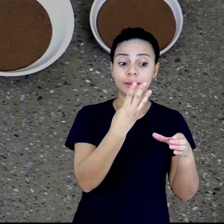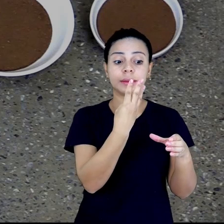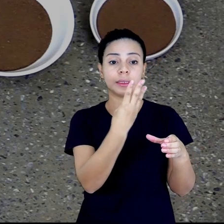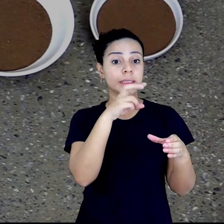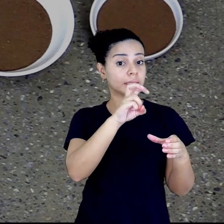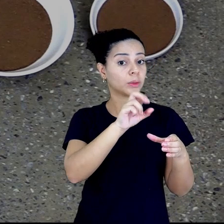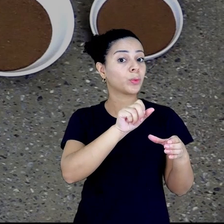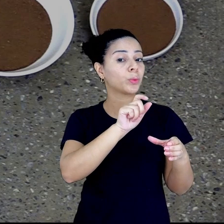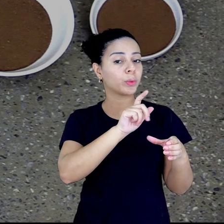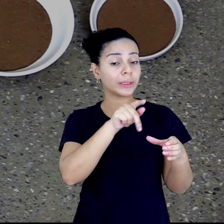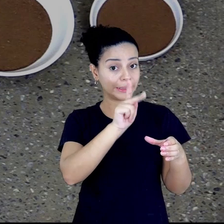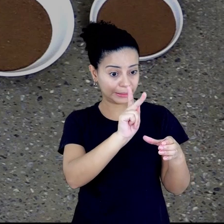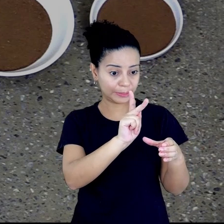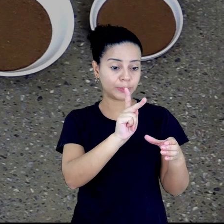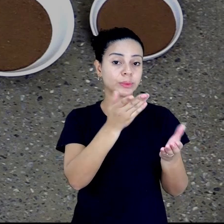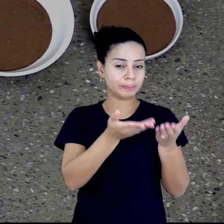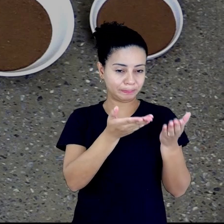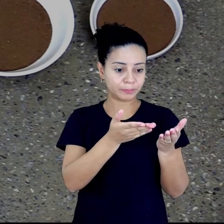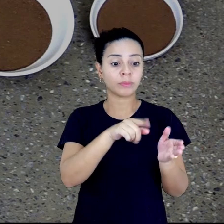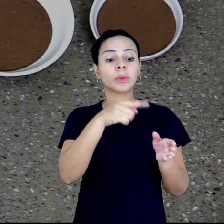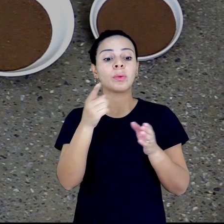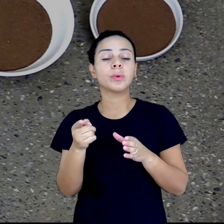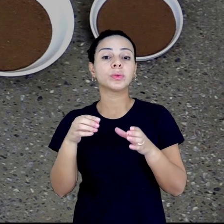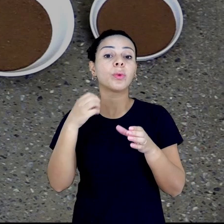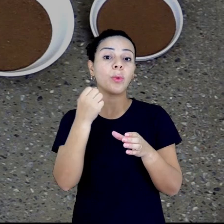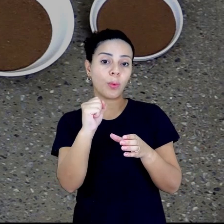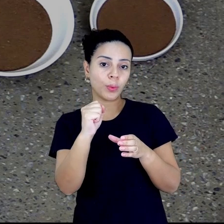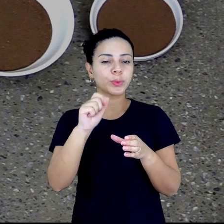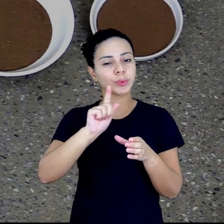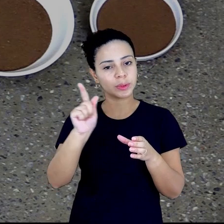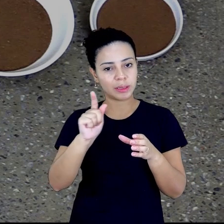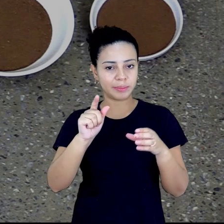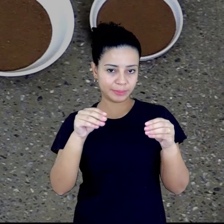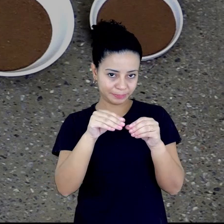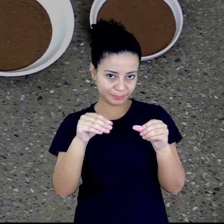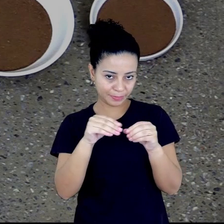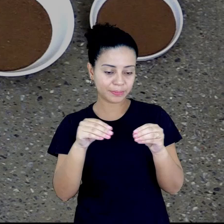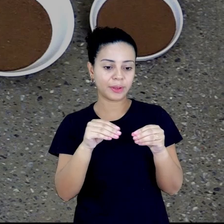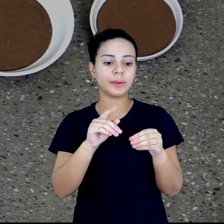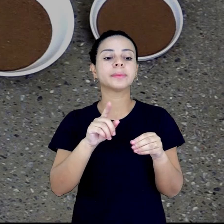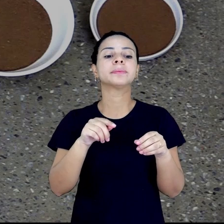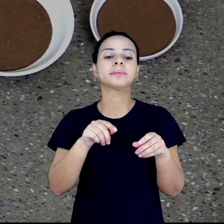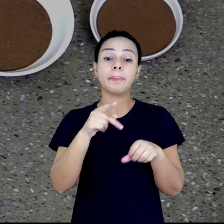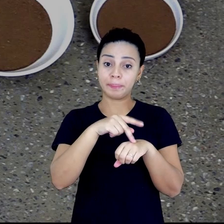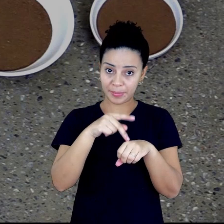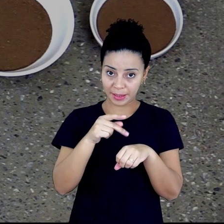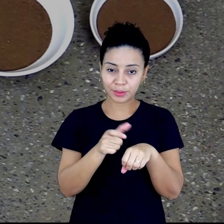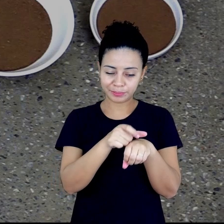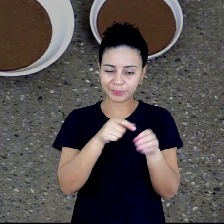kg de solo para a realização do ensaio de compactação, 8 kg de solo para a realização do ensaio